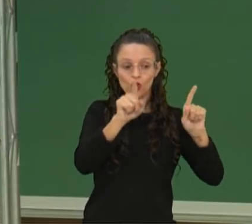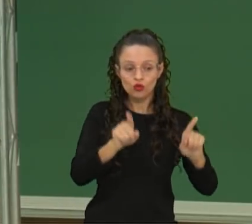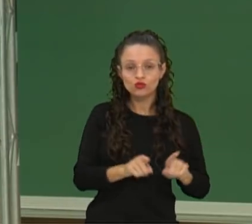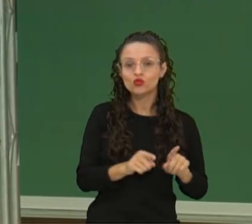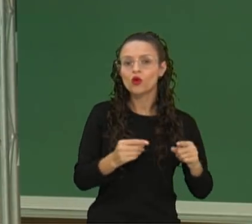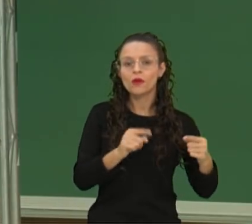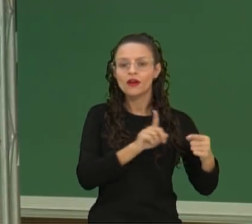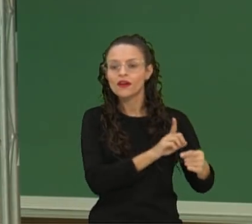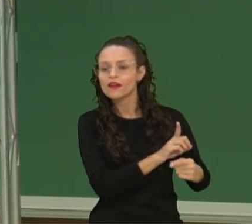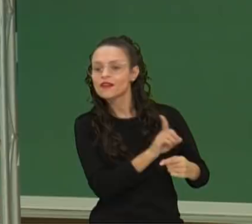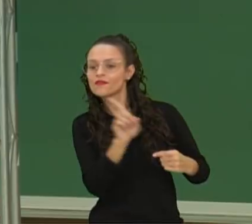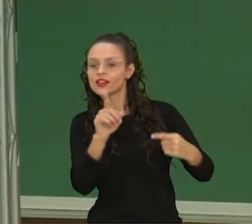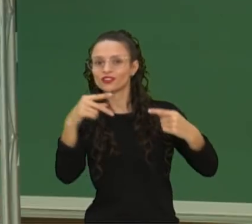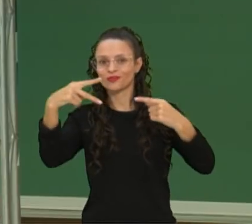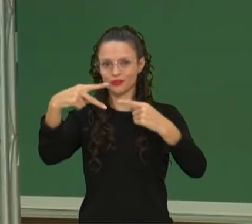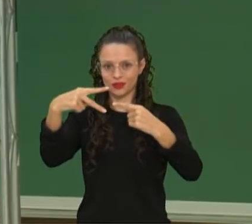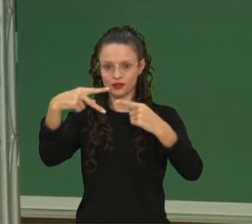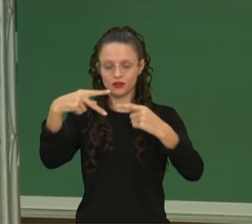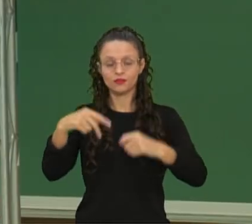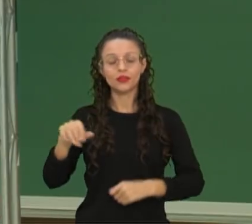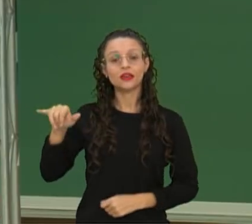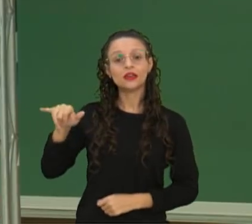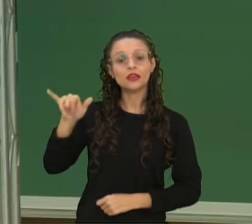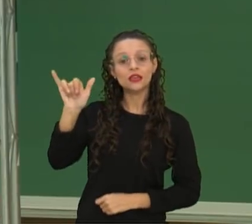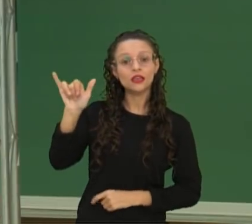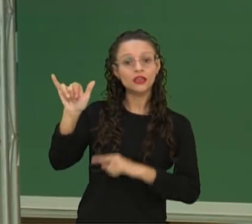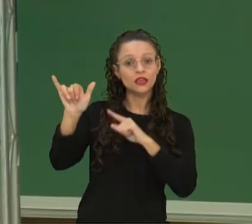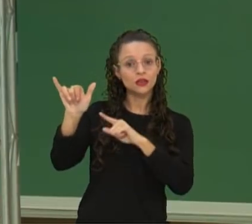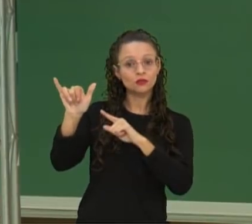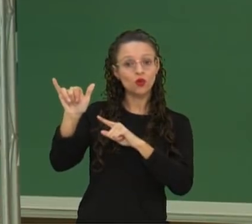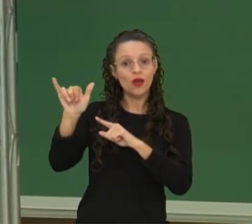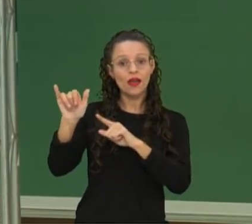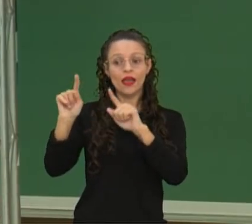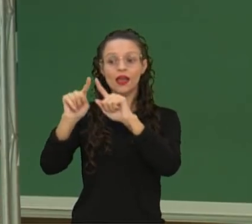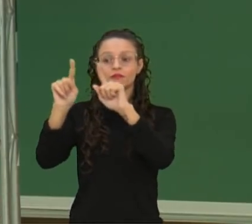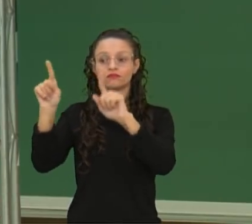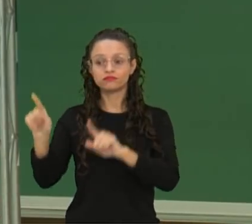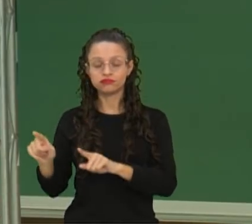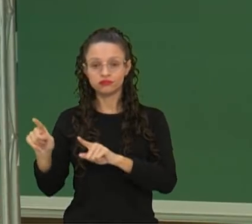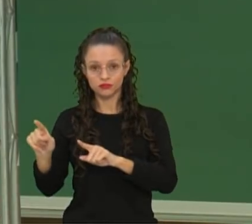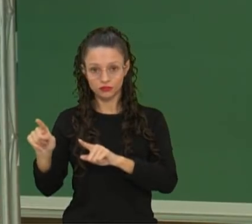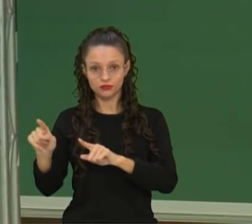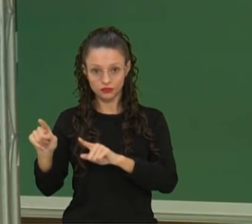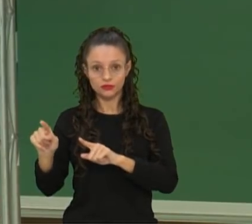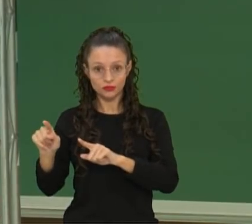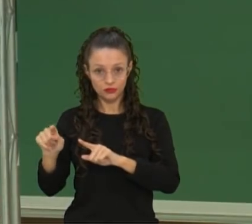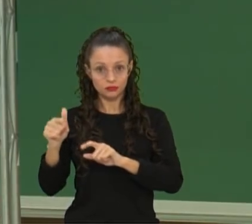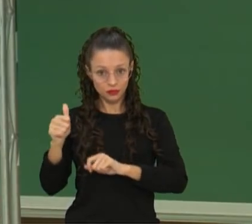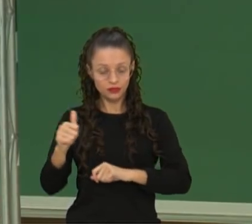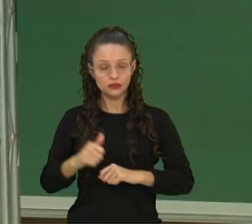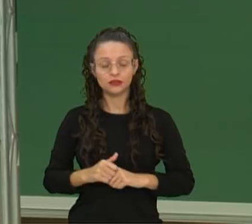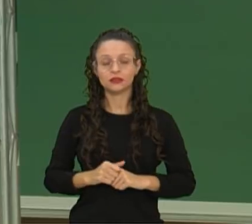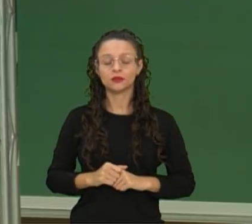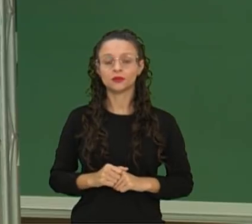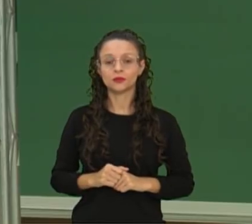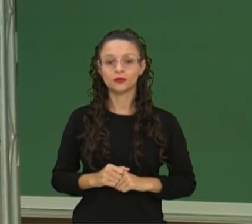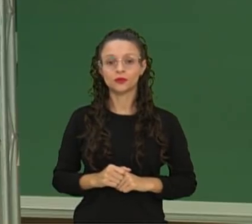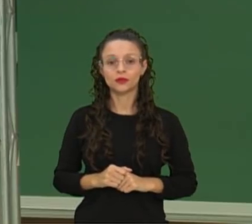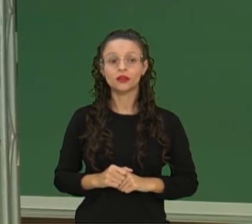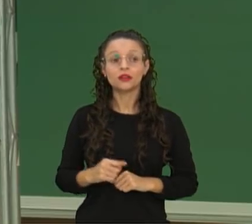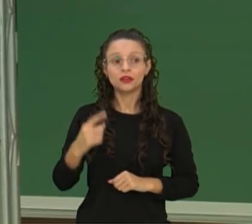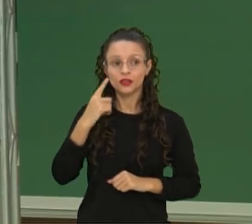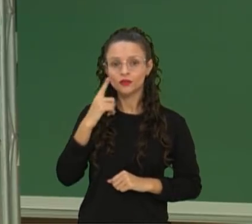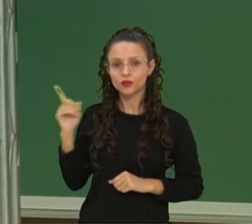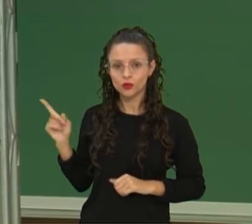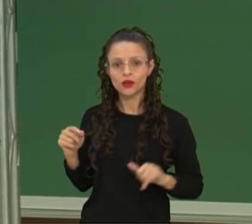diagrama. No caso y, ele é um elemento do conjunto de chegada, para onde as flechas estão indo, beleza? E isso daqui a gente viu,